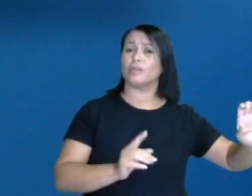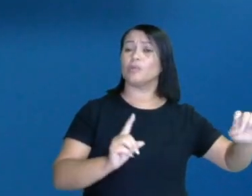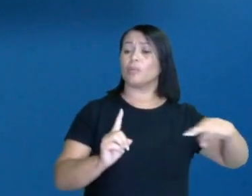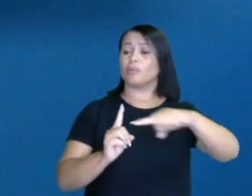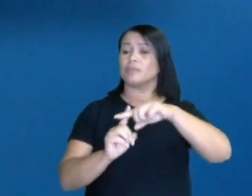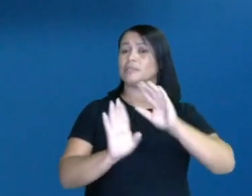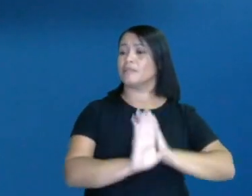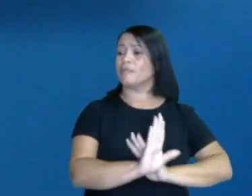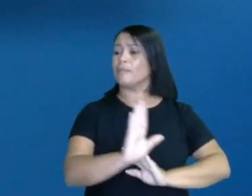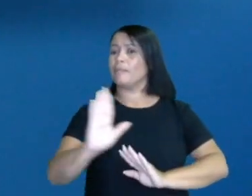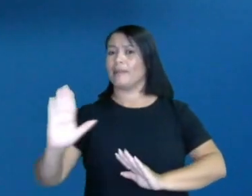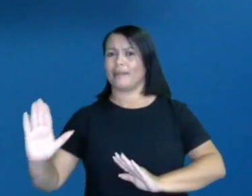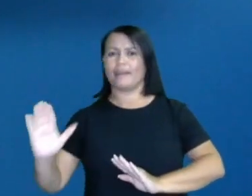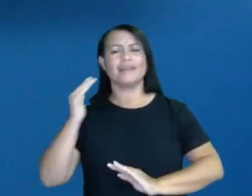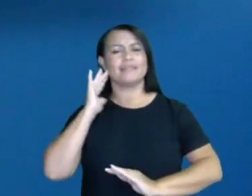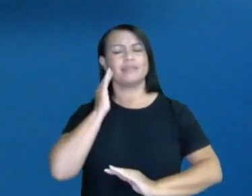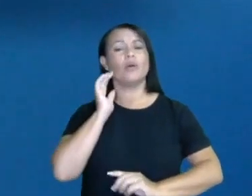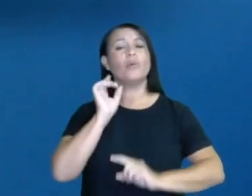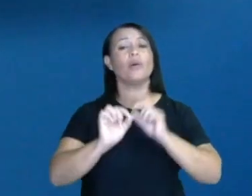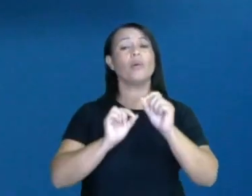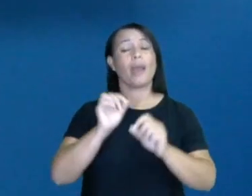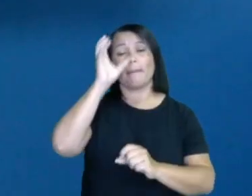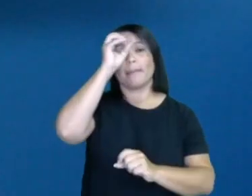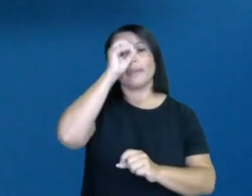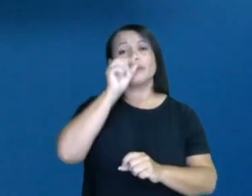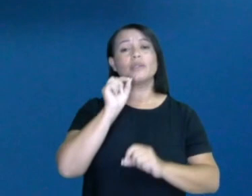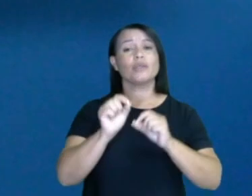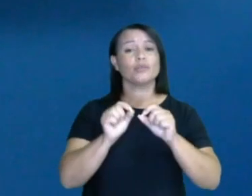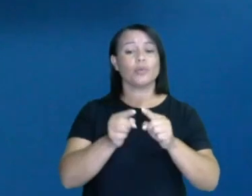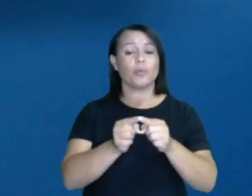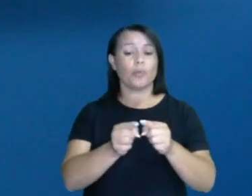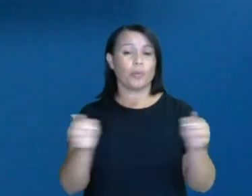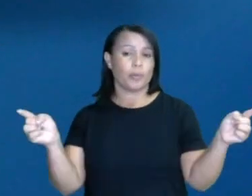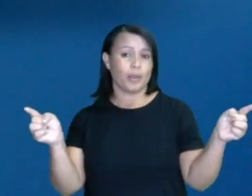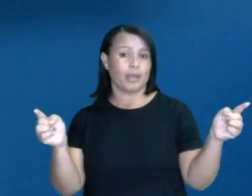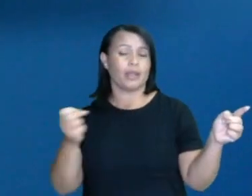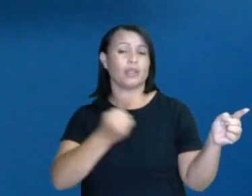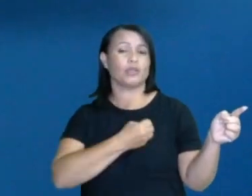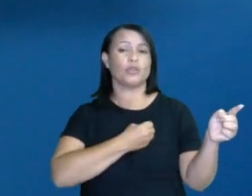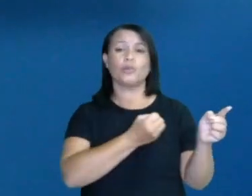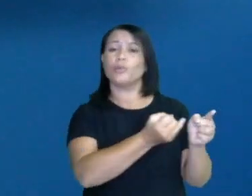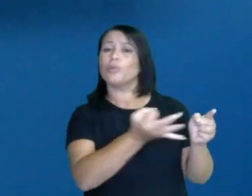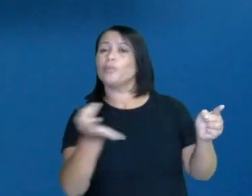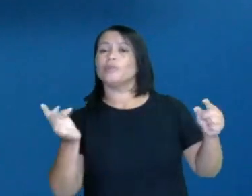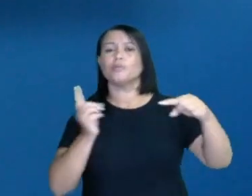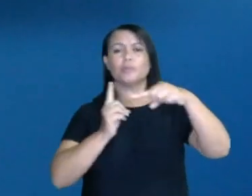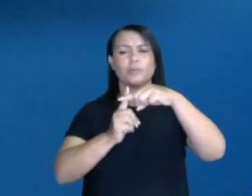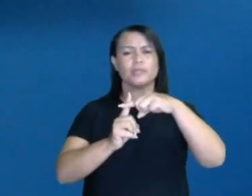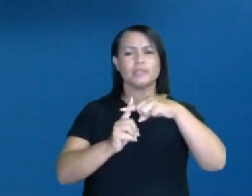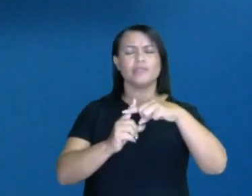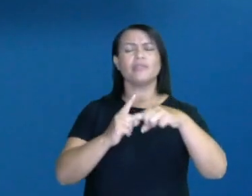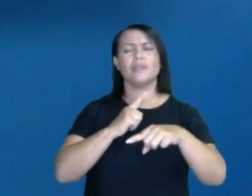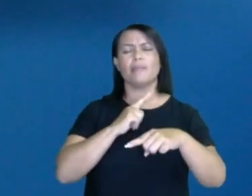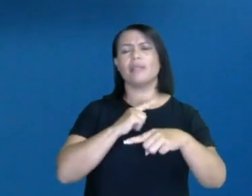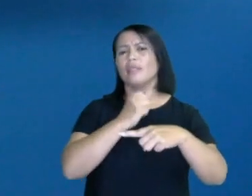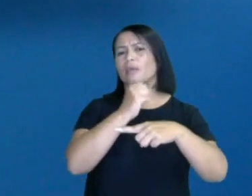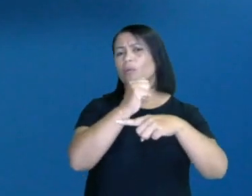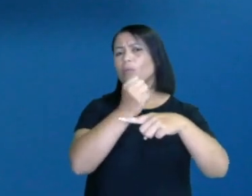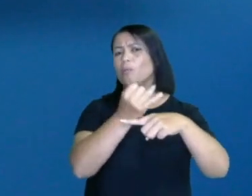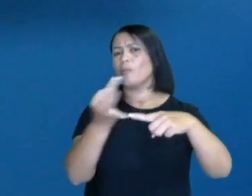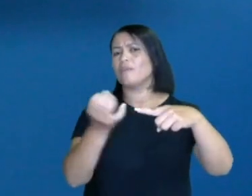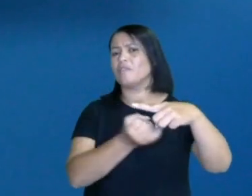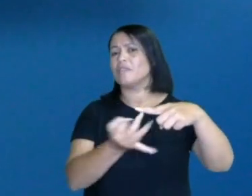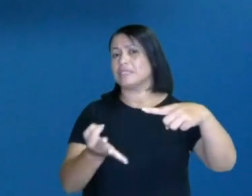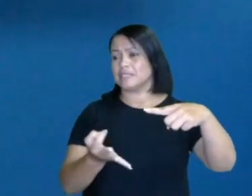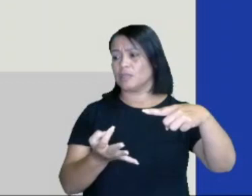direita. Então, hoje nós estamos aprendendo ela no número positivo. E trouxe uma fração aqui,